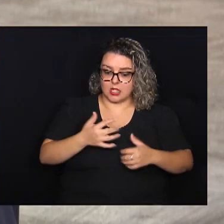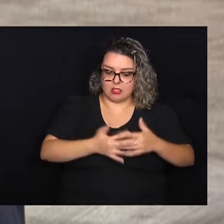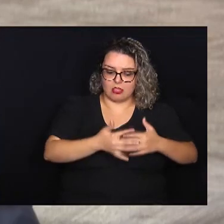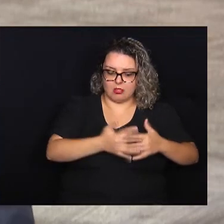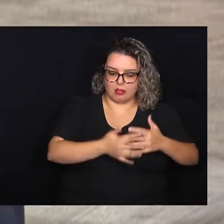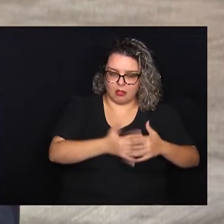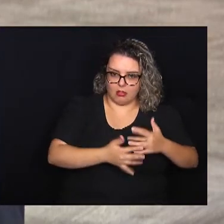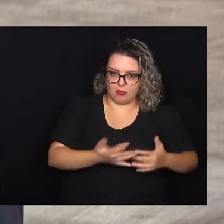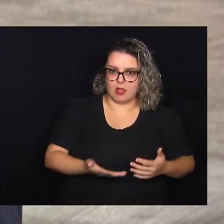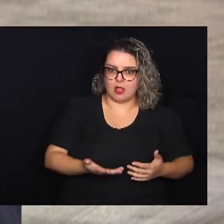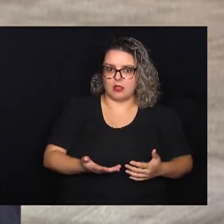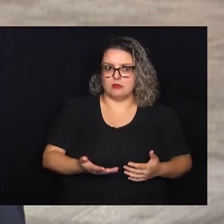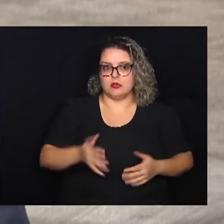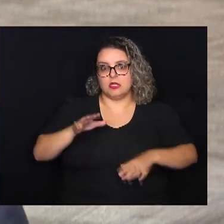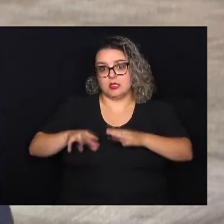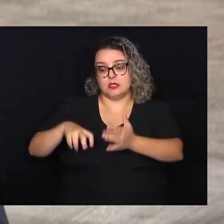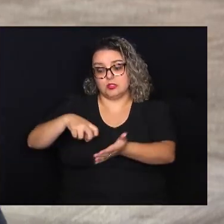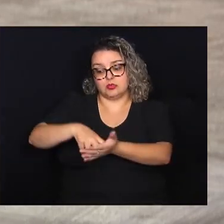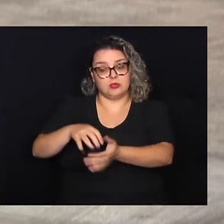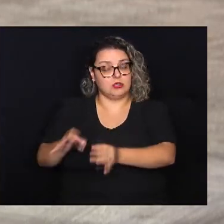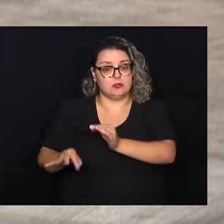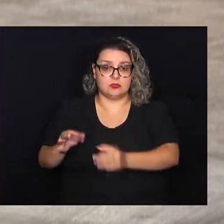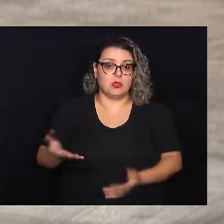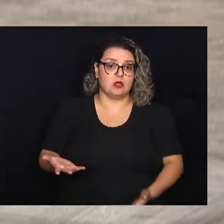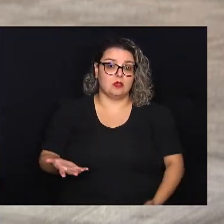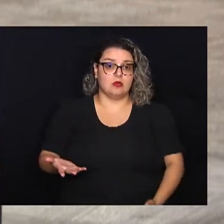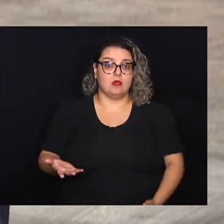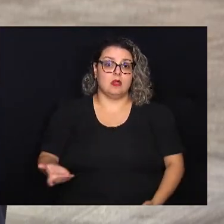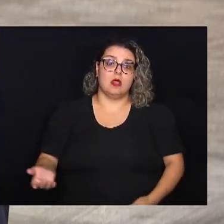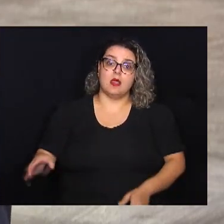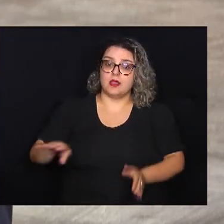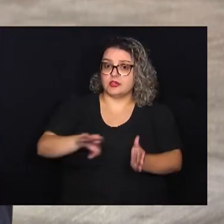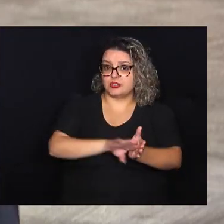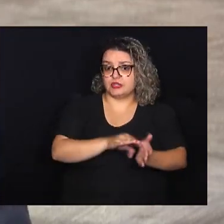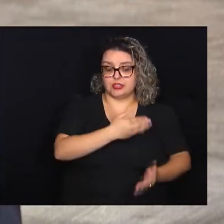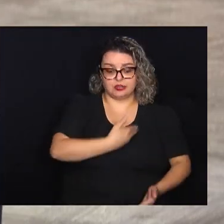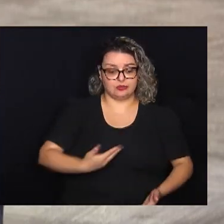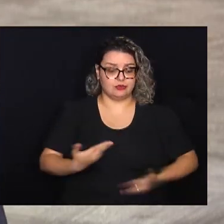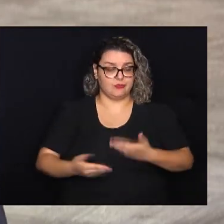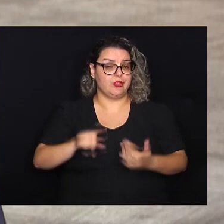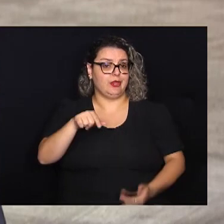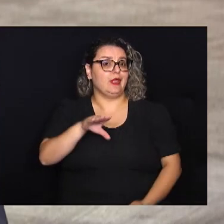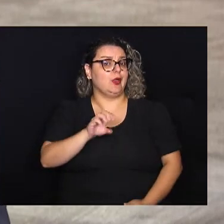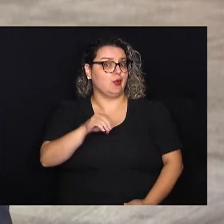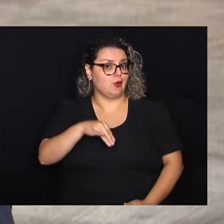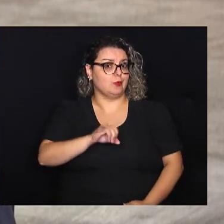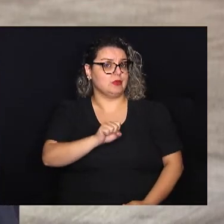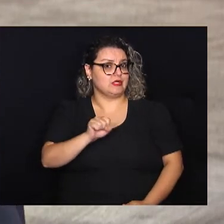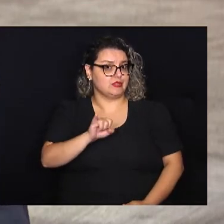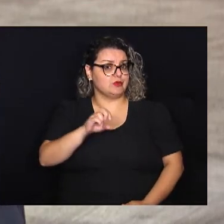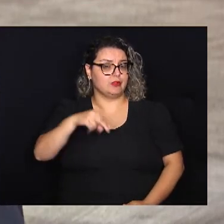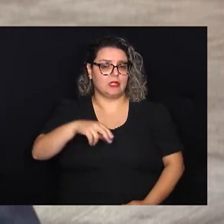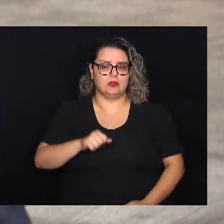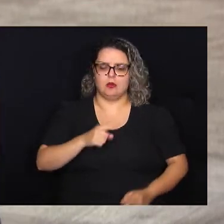eles são condenados pela justiça e vem no serviço público e ainda é comissionado então nós estamos proibindo essa prática mas